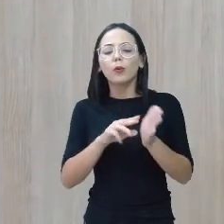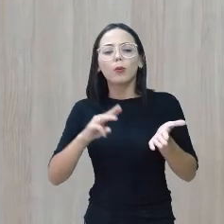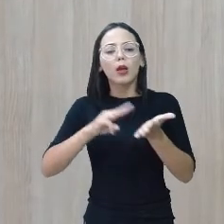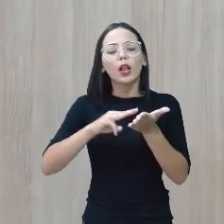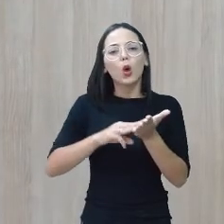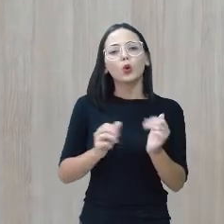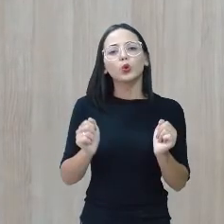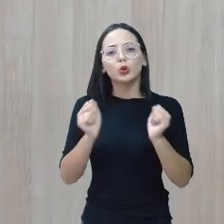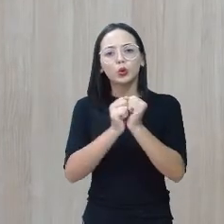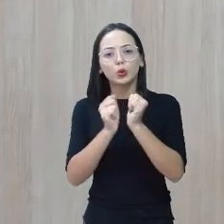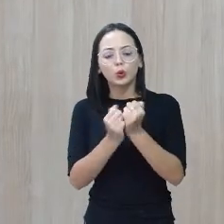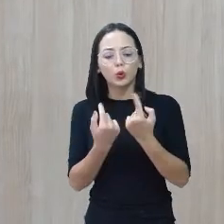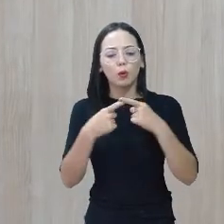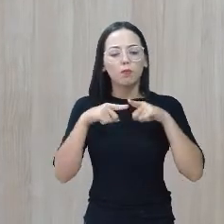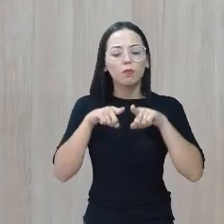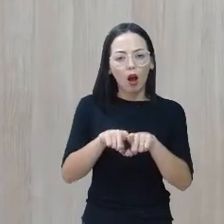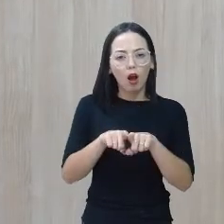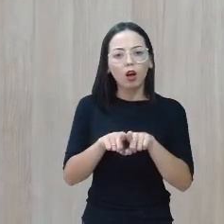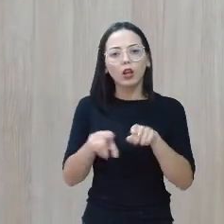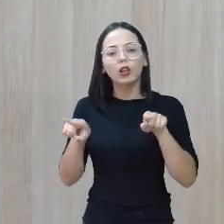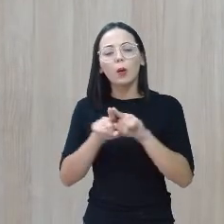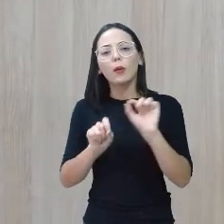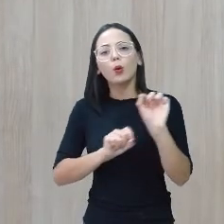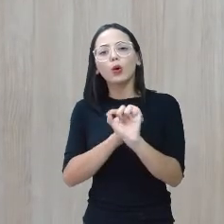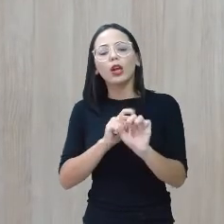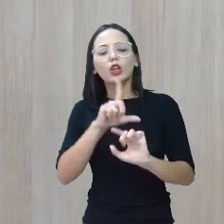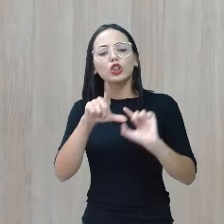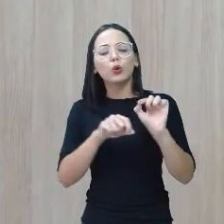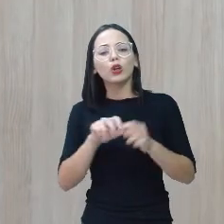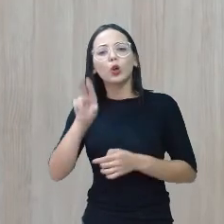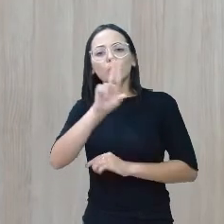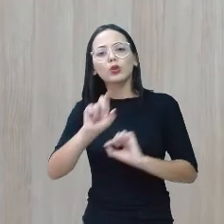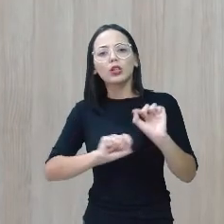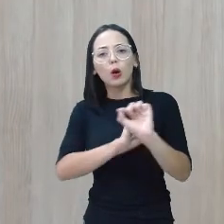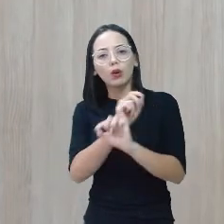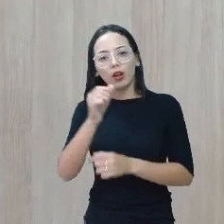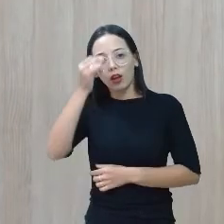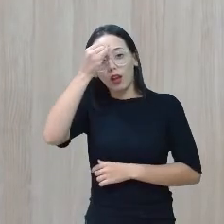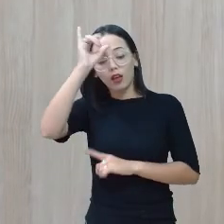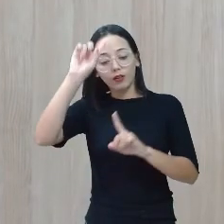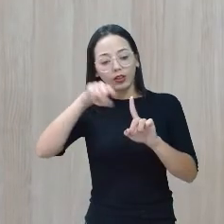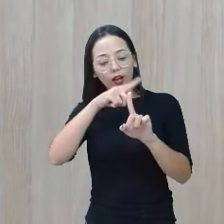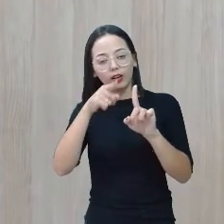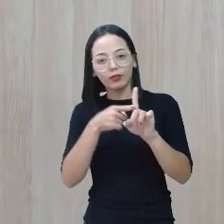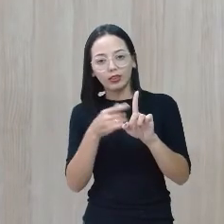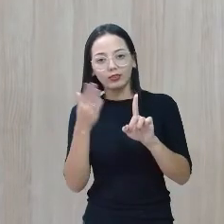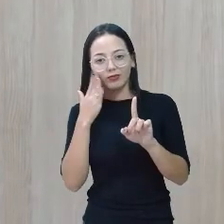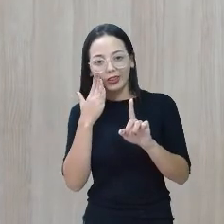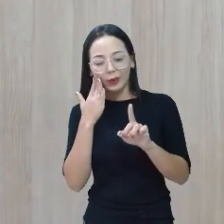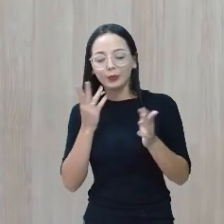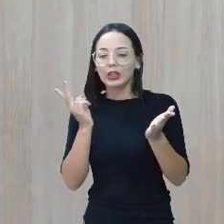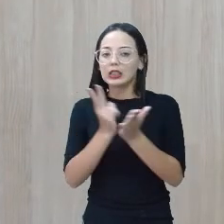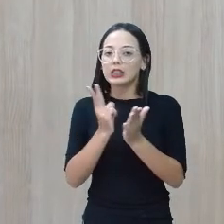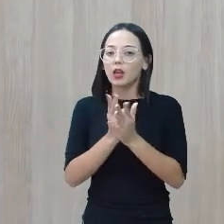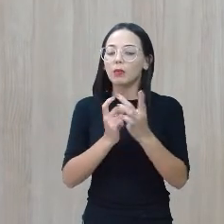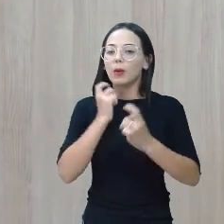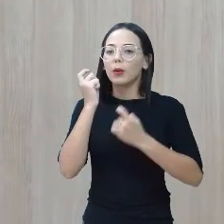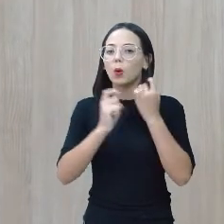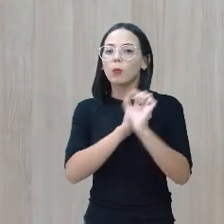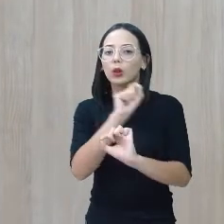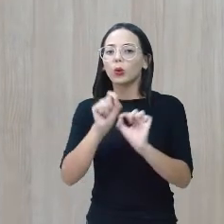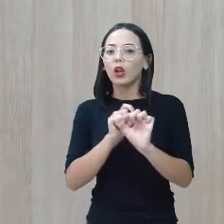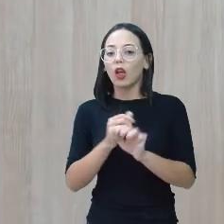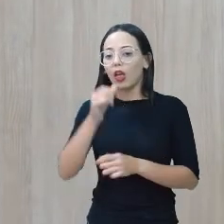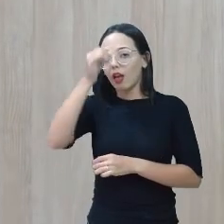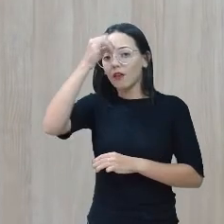seu parceiro, qual o melhor método que vocês vão escolher para evitar a concepção. E sempre preocupado também